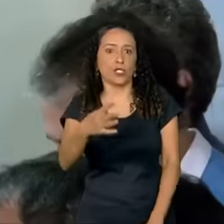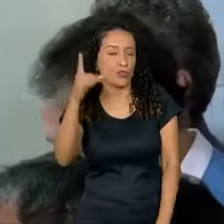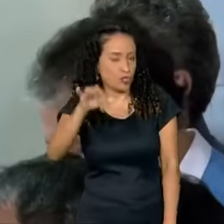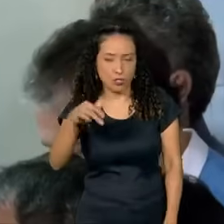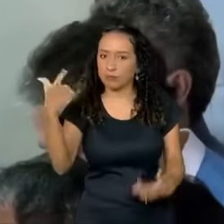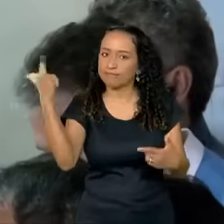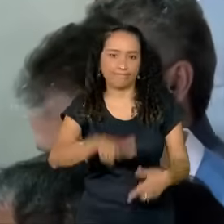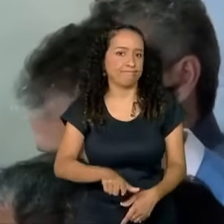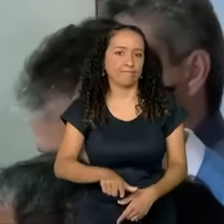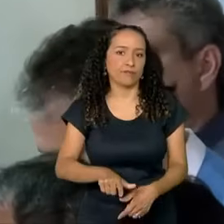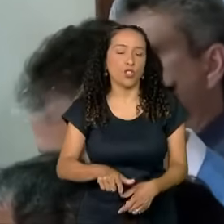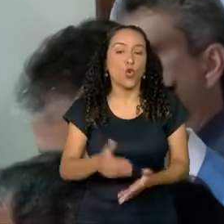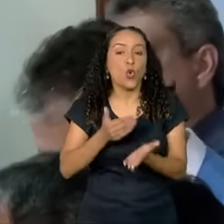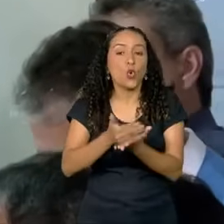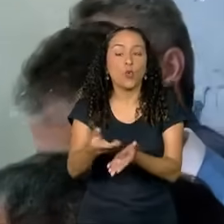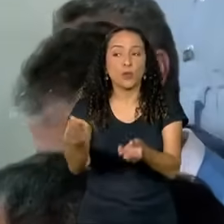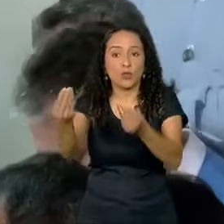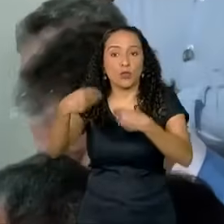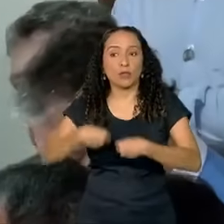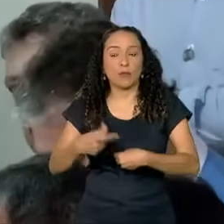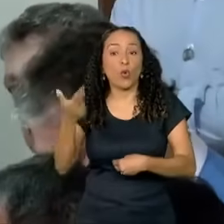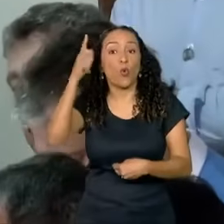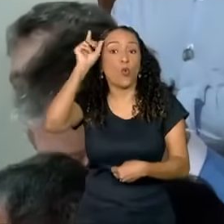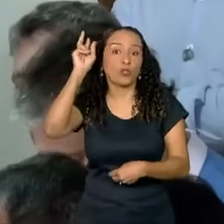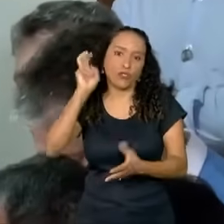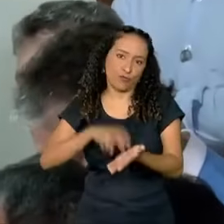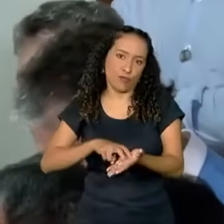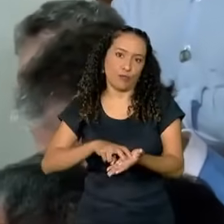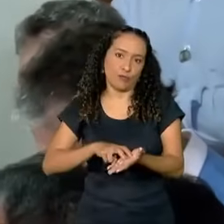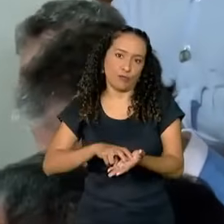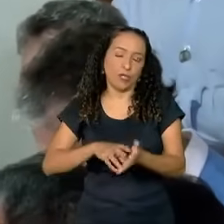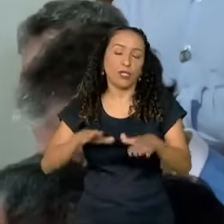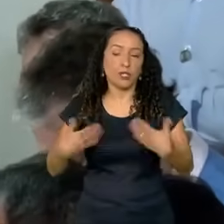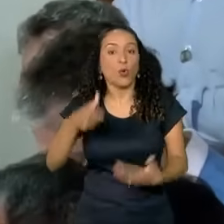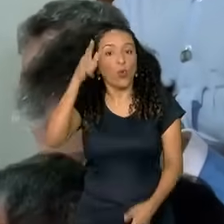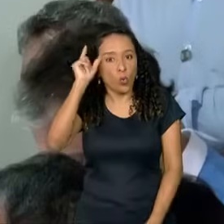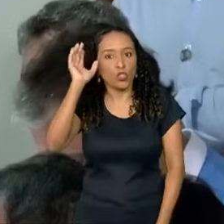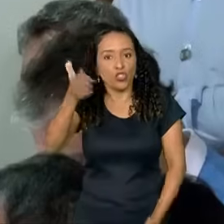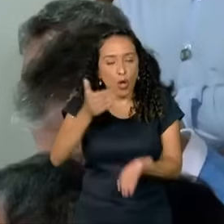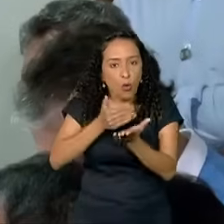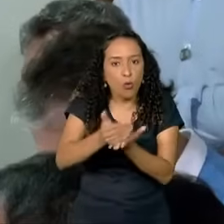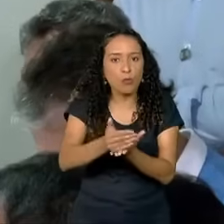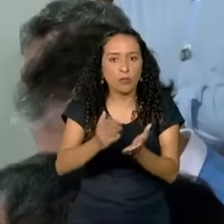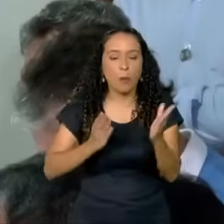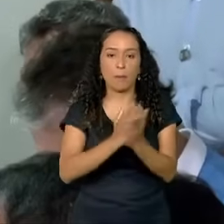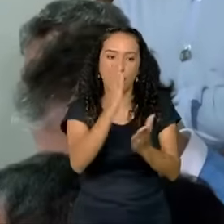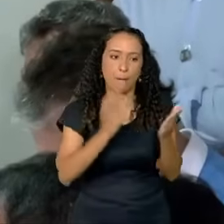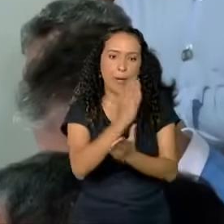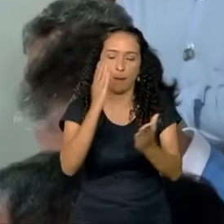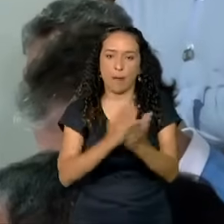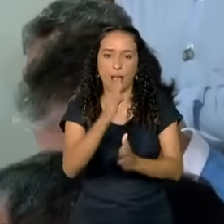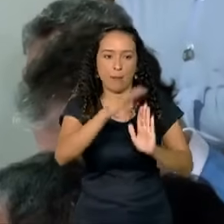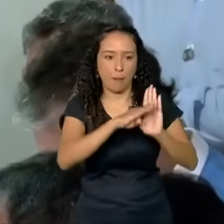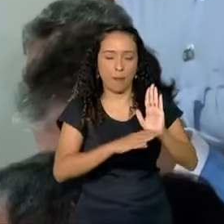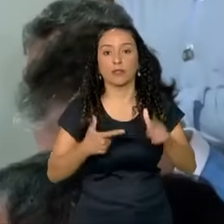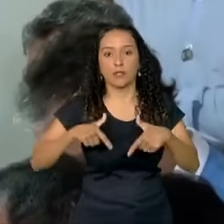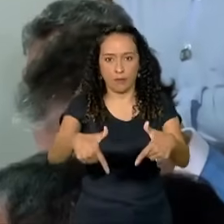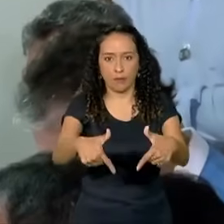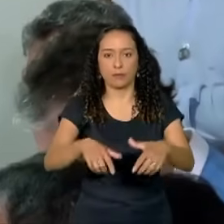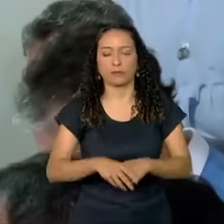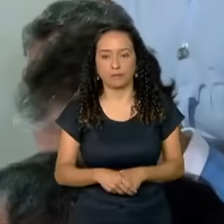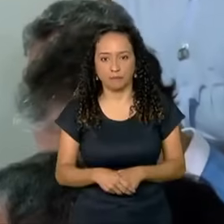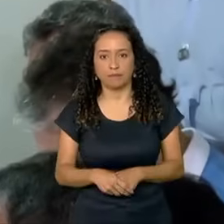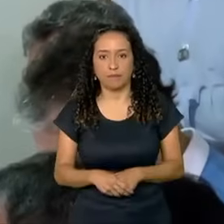terceiro. Nós fomos começar a receber plano de trabalho ontem pela manhã. Tá? E ontem já começamos a aprovar plano de trabalho. Tá